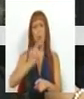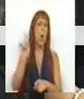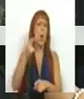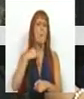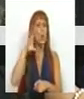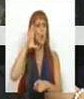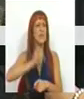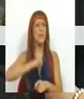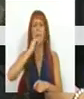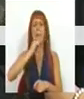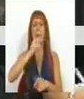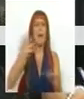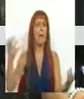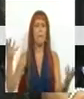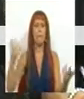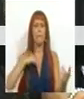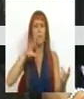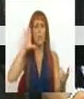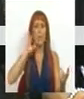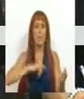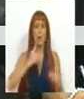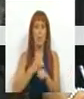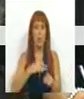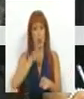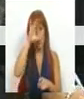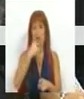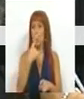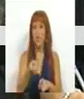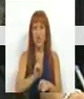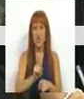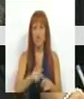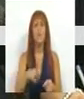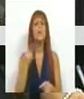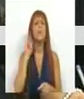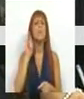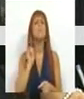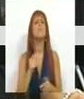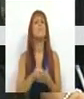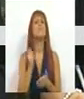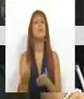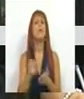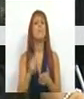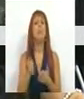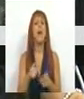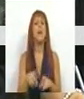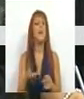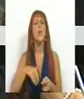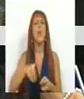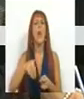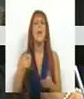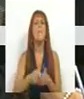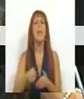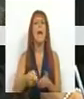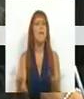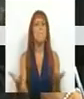não sabem ainda, não sabem porque o senhor não diz, quanto é que vão pagar, nem quando é que